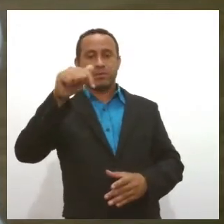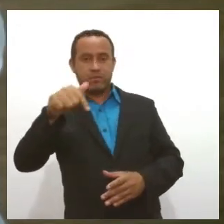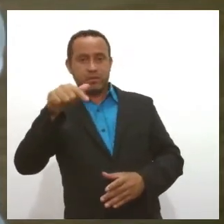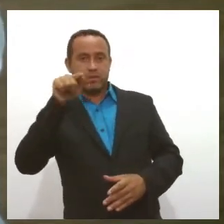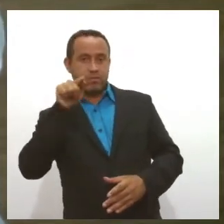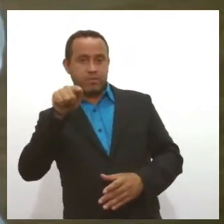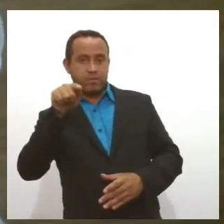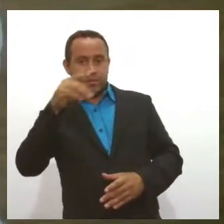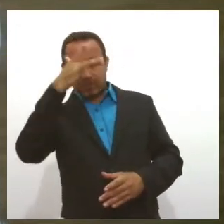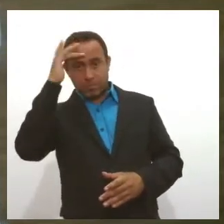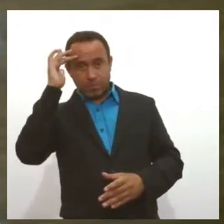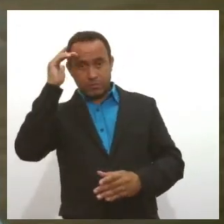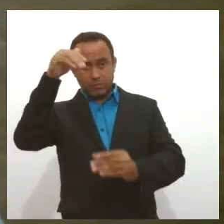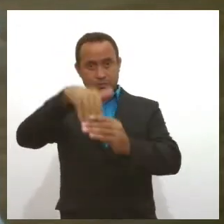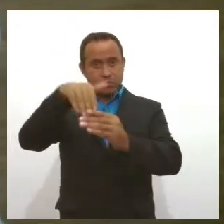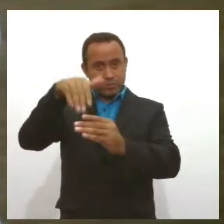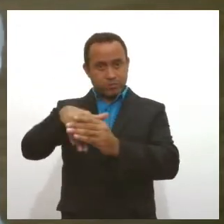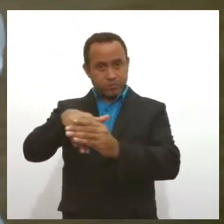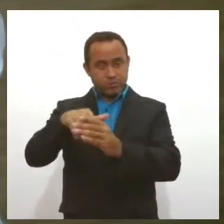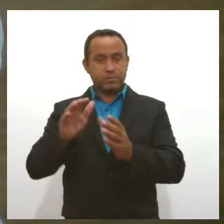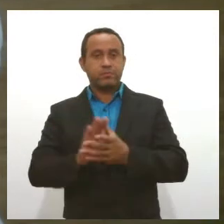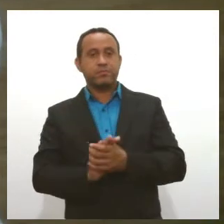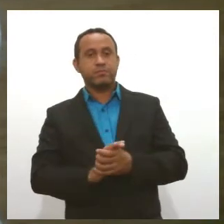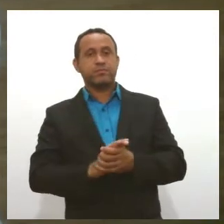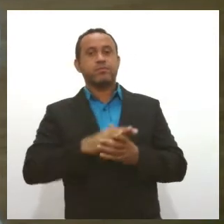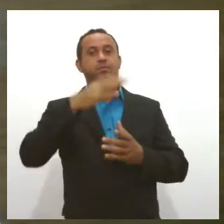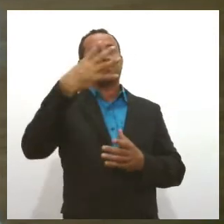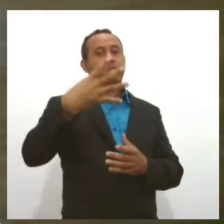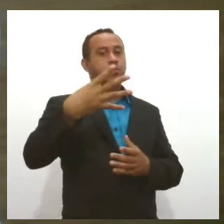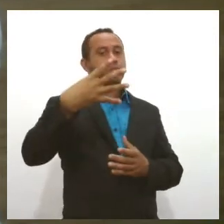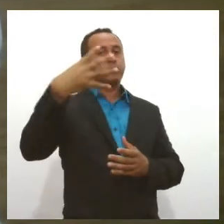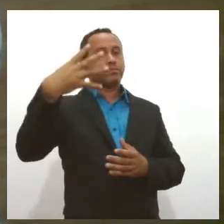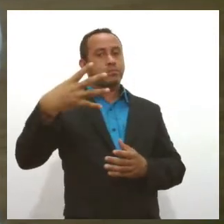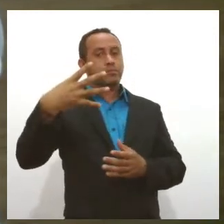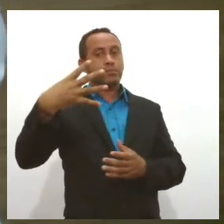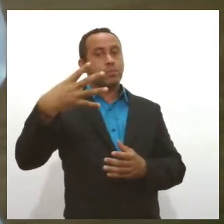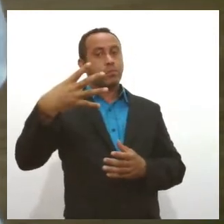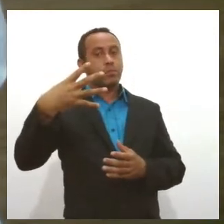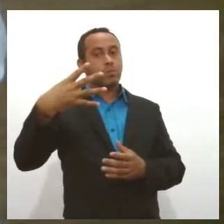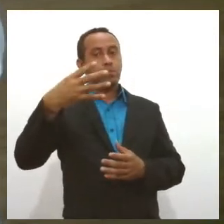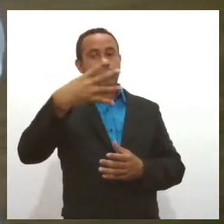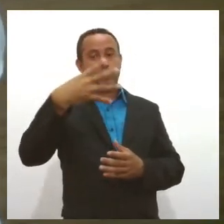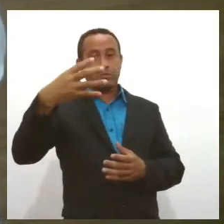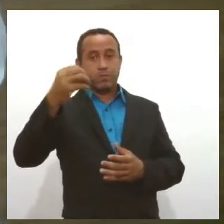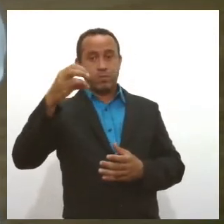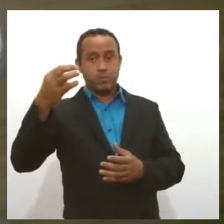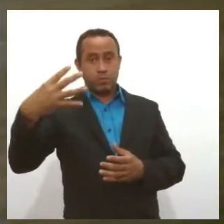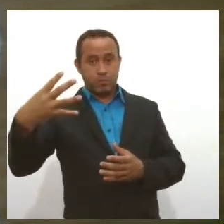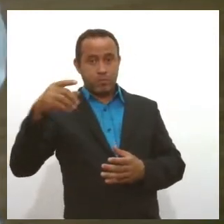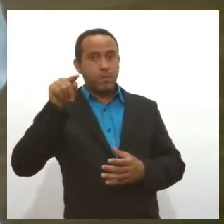em 2016 para 404 mil eleitores. Então, tá bastante, né, Valquíria, o